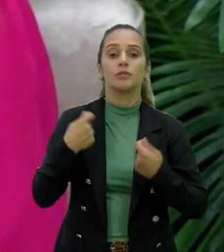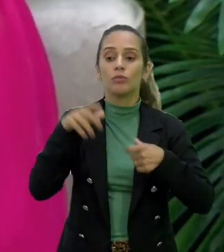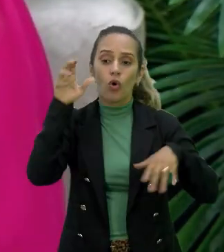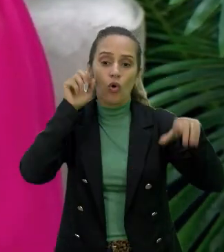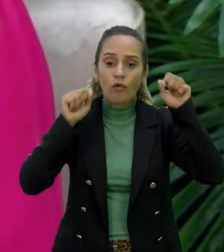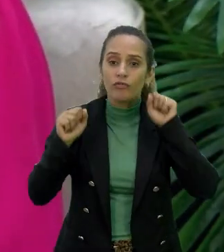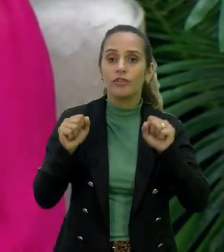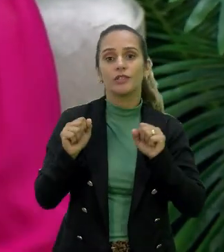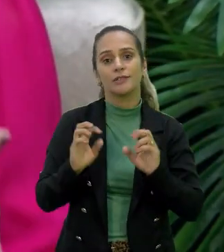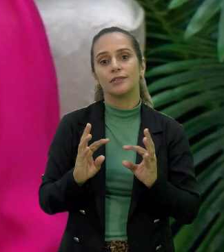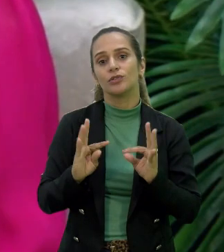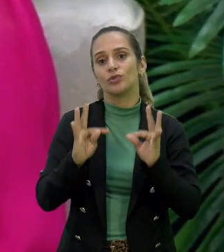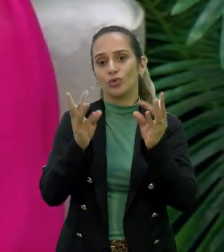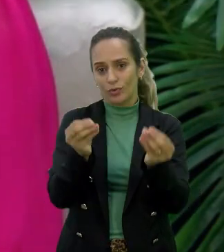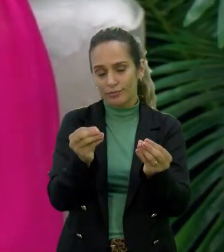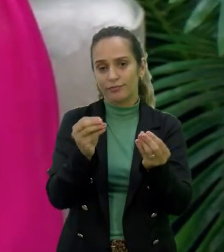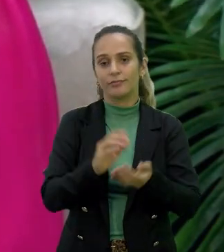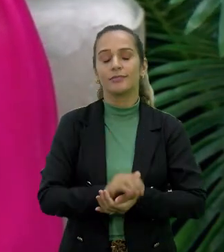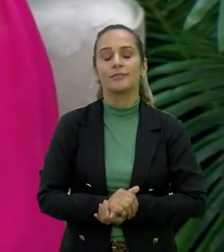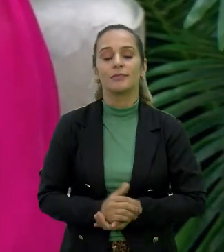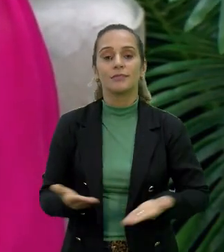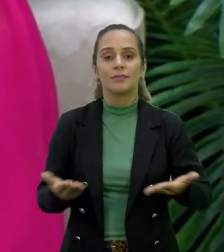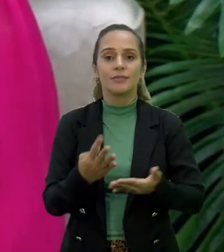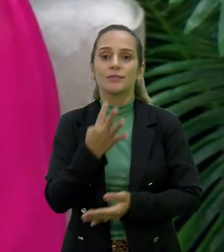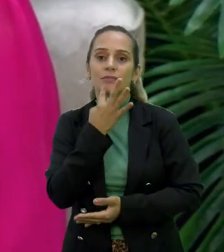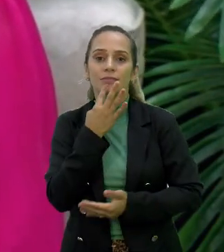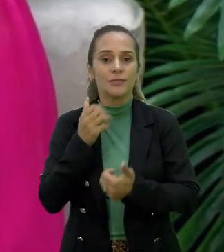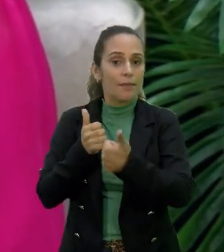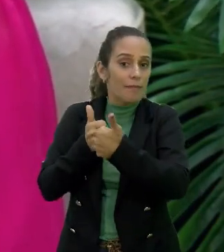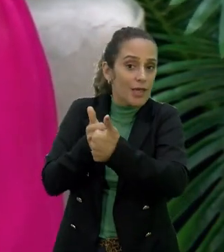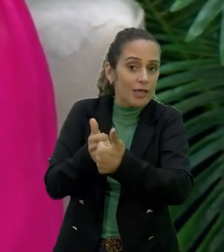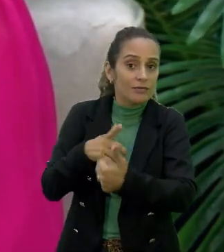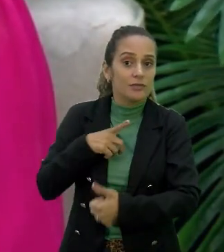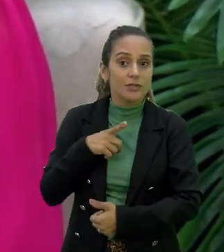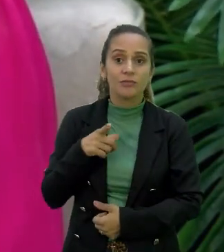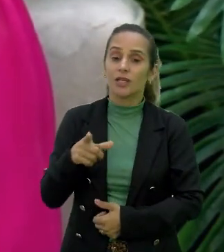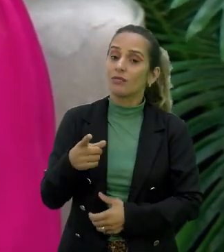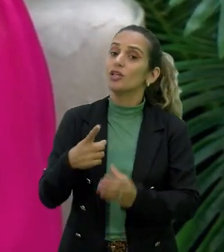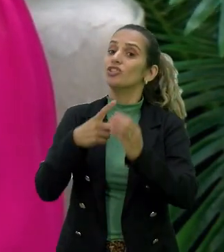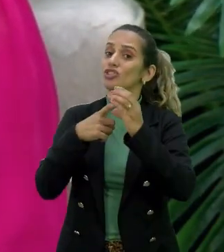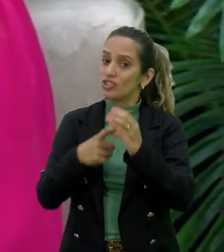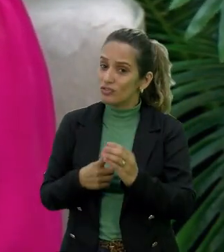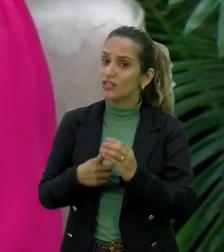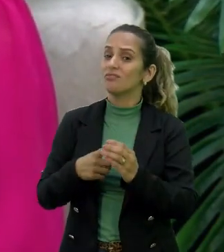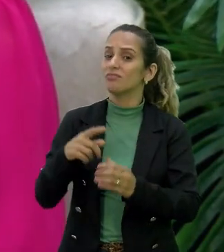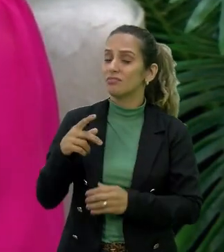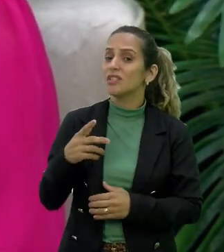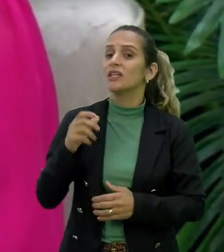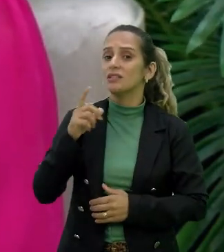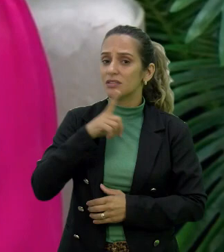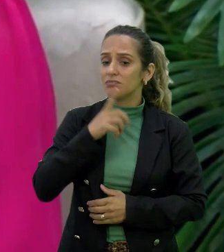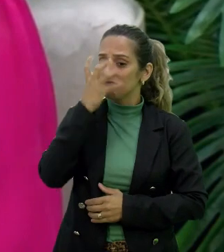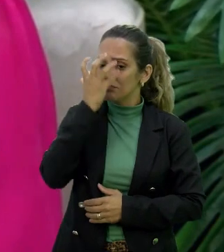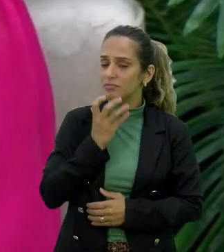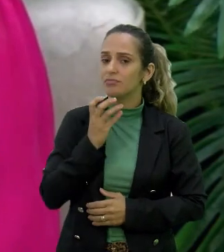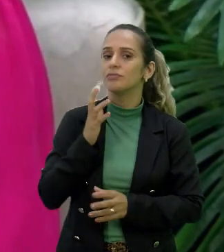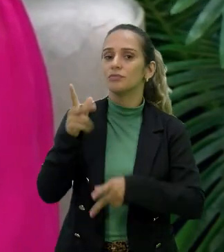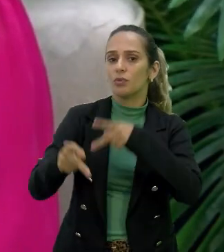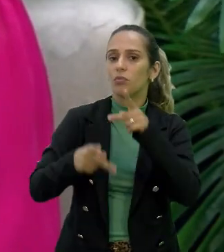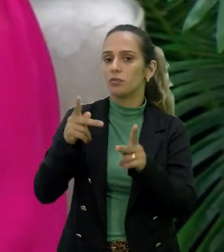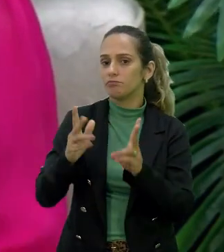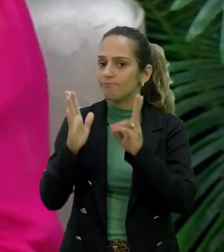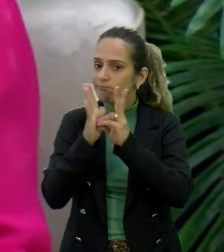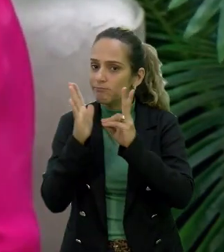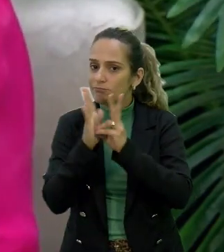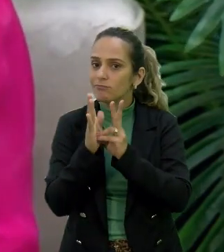de se pronunciar Então eu estou conhecendo de perto e eu acho que nós temos uma dívida inegável que nós temos uma dívida com os povos